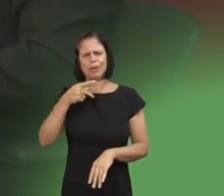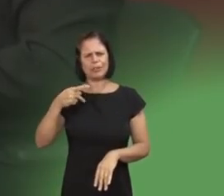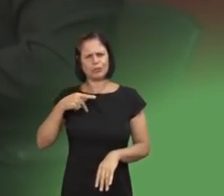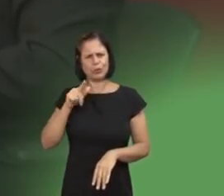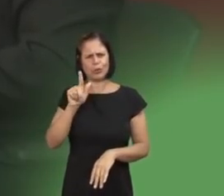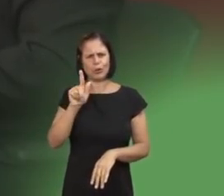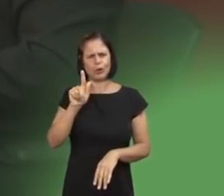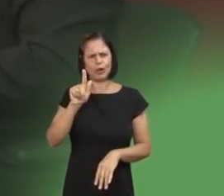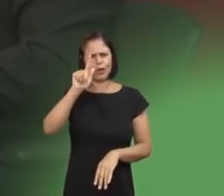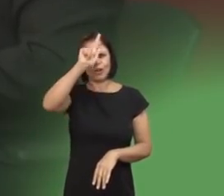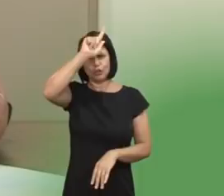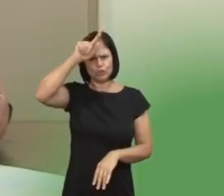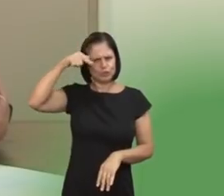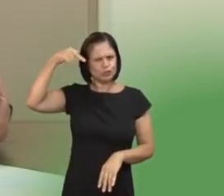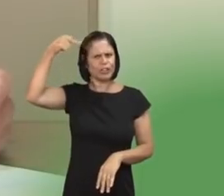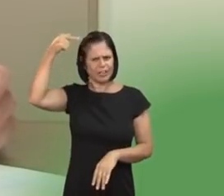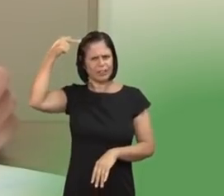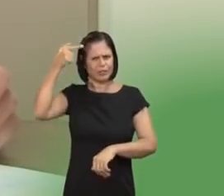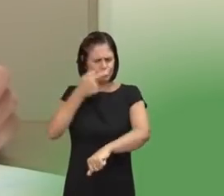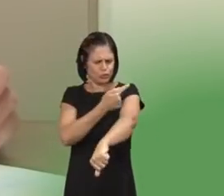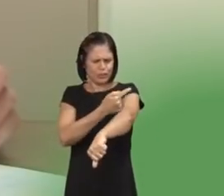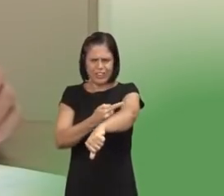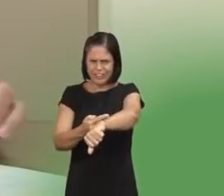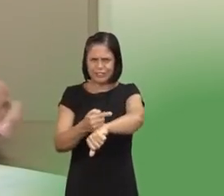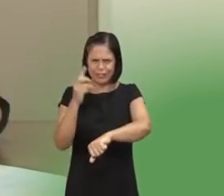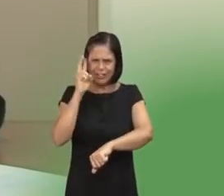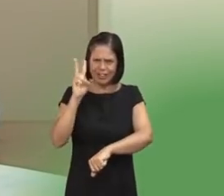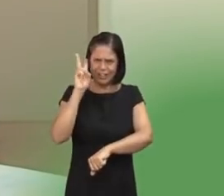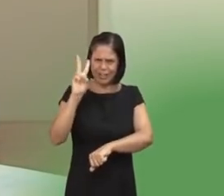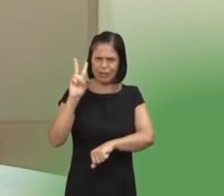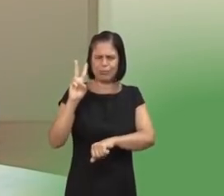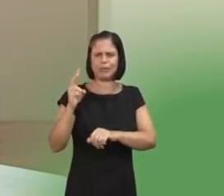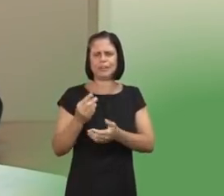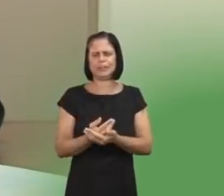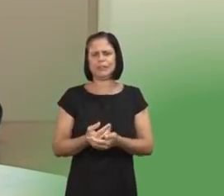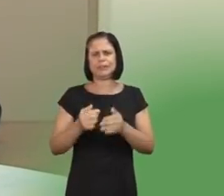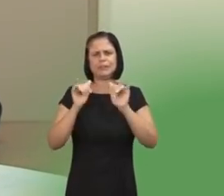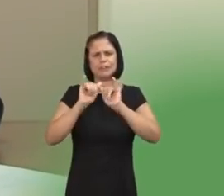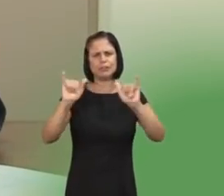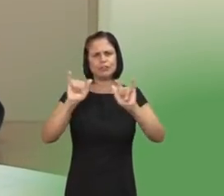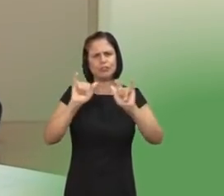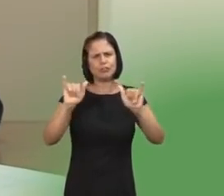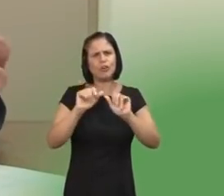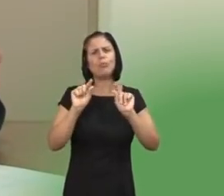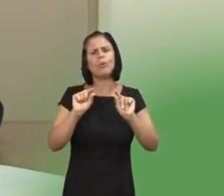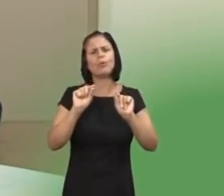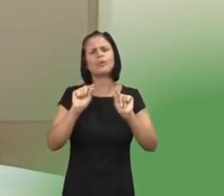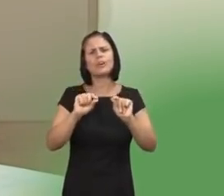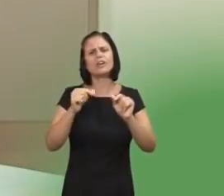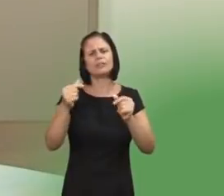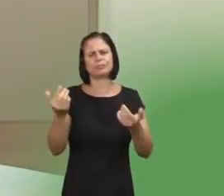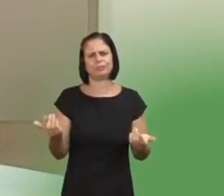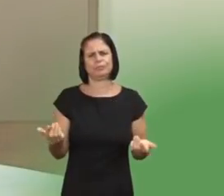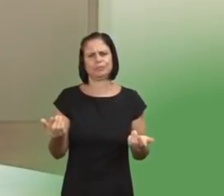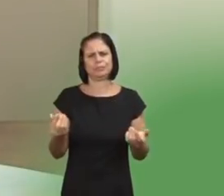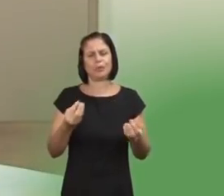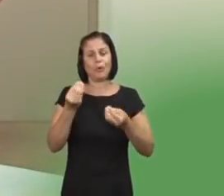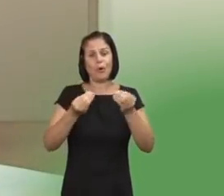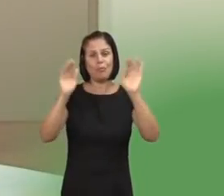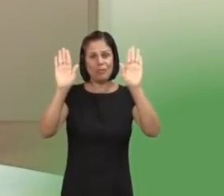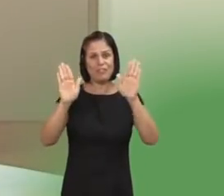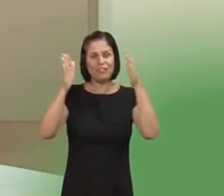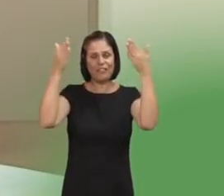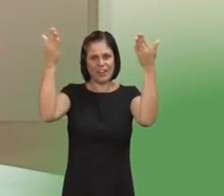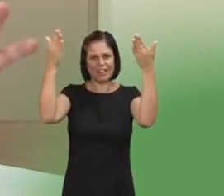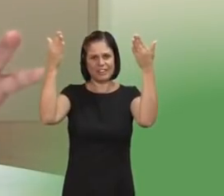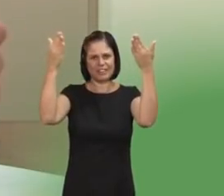Belucci fez uma gravação também relacionada a este assunto, dando até uma informação bem detalhada, né, a respeito do que é a festa